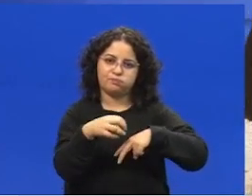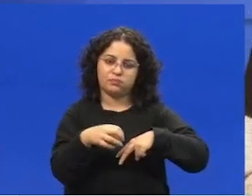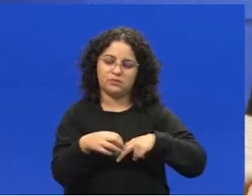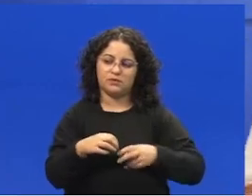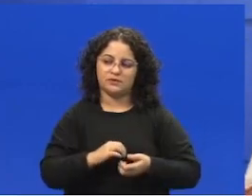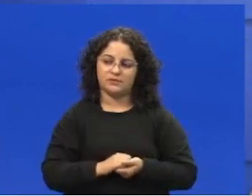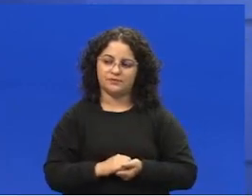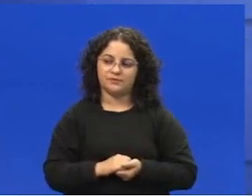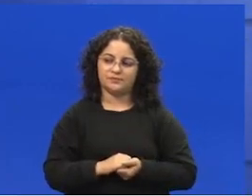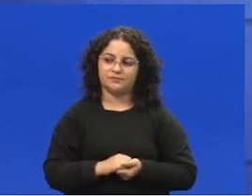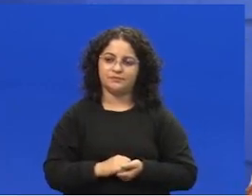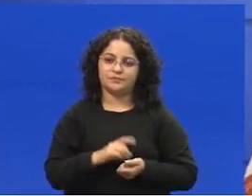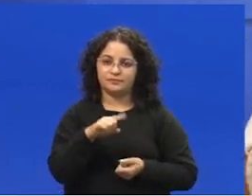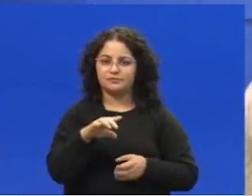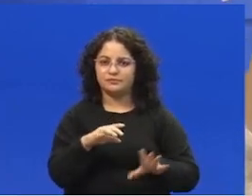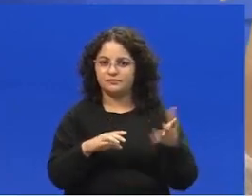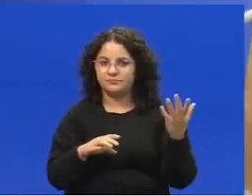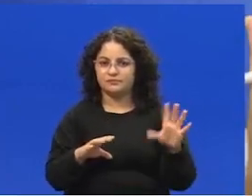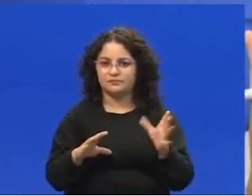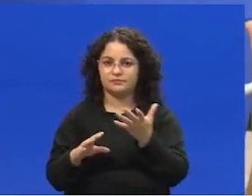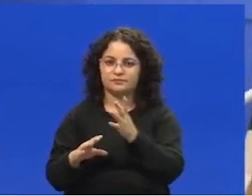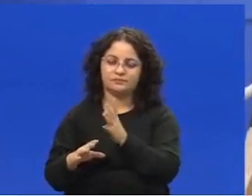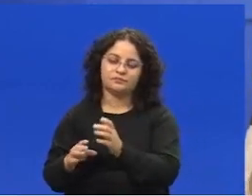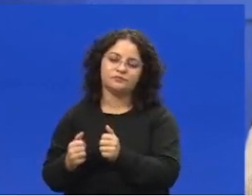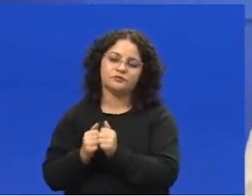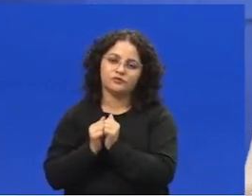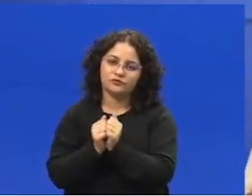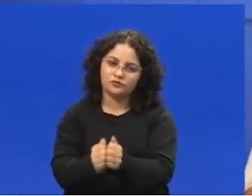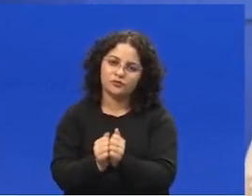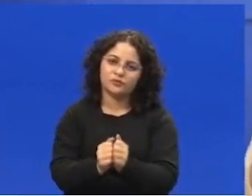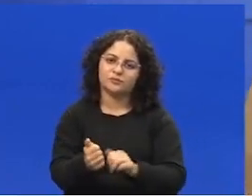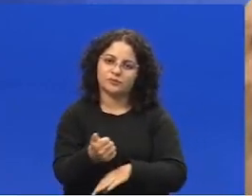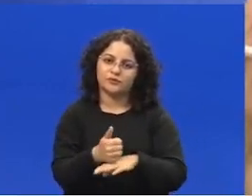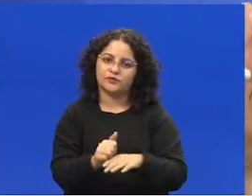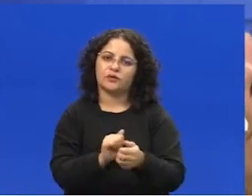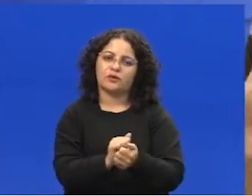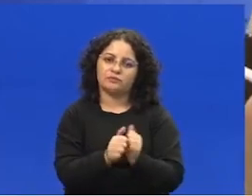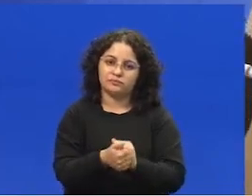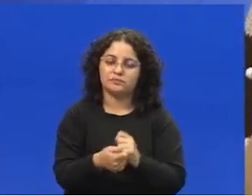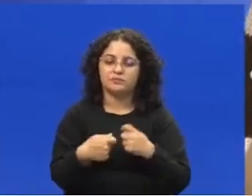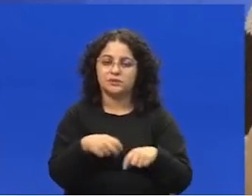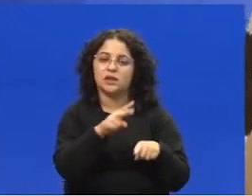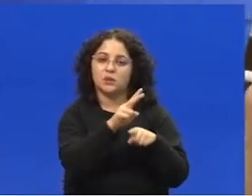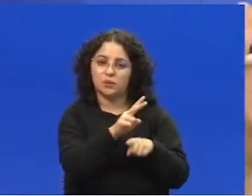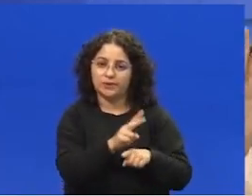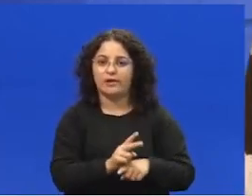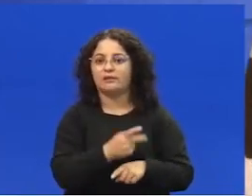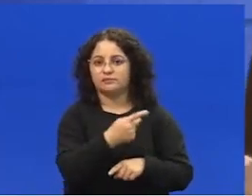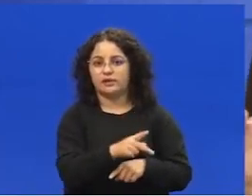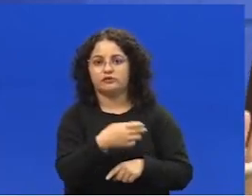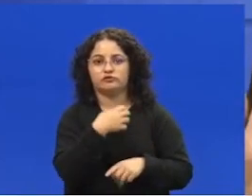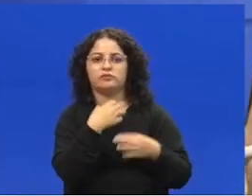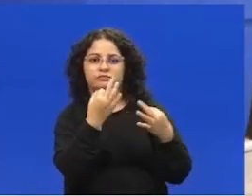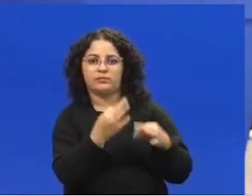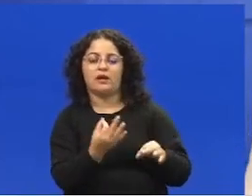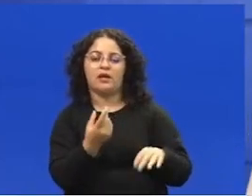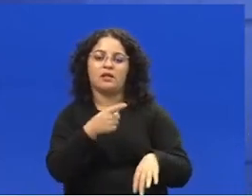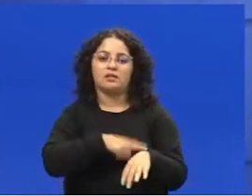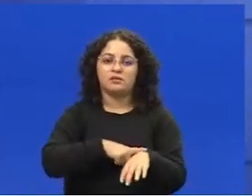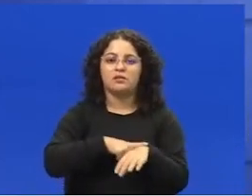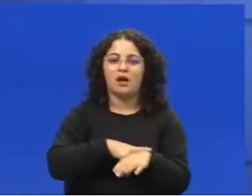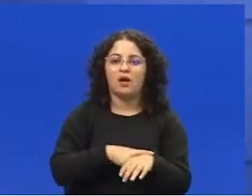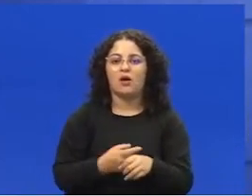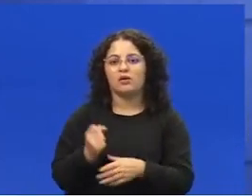intervertebral. Então, são situações que acompanham os atletas que também precisam ser cuidadas de uma forma bem efetiva durante o processo